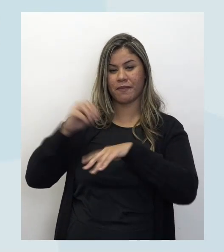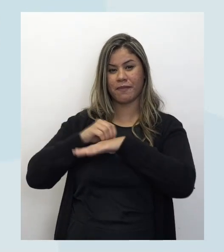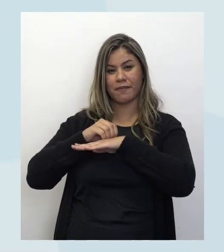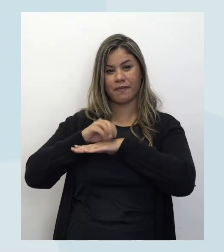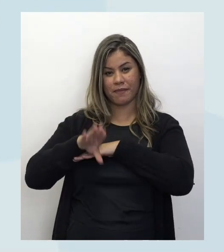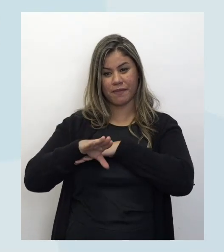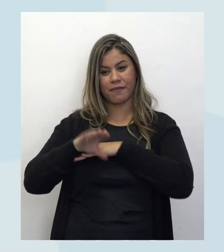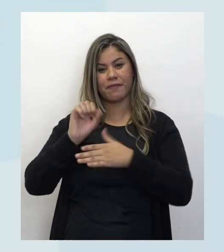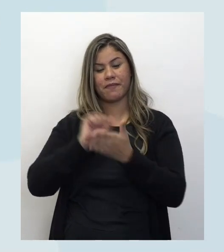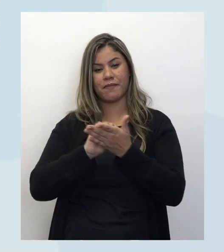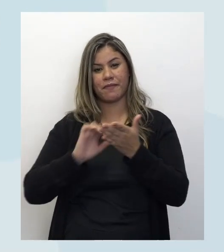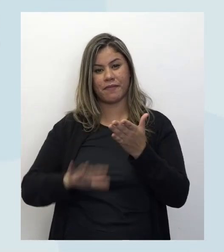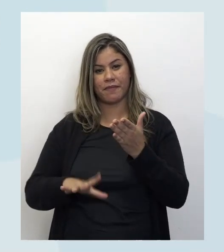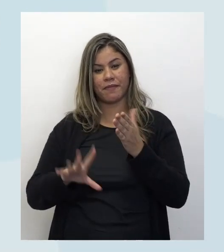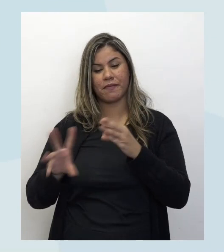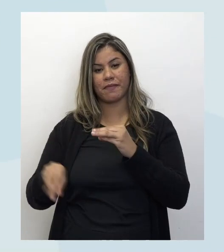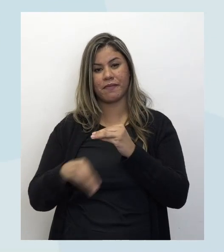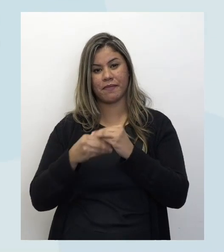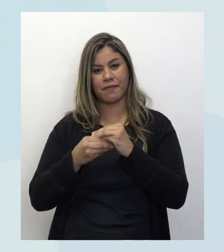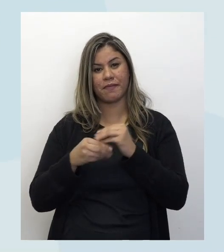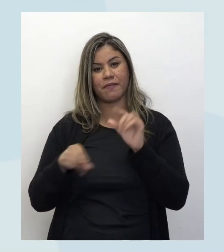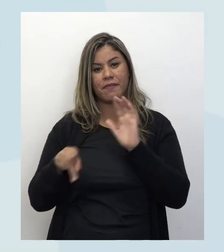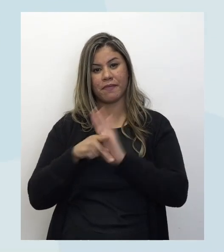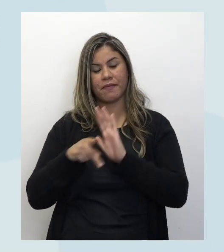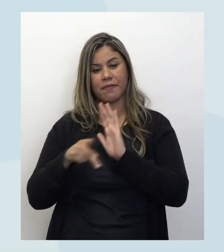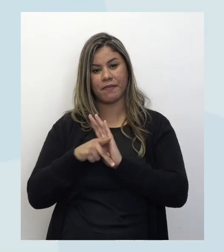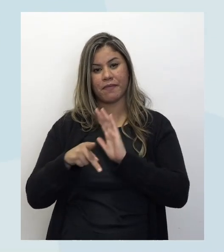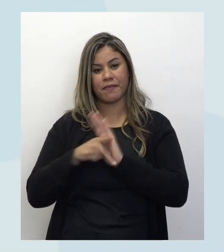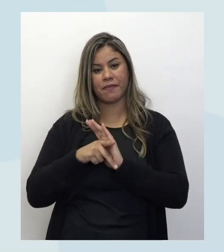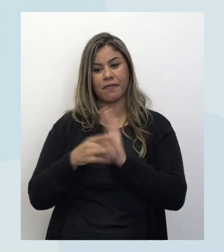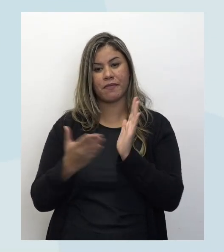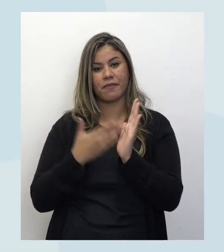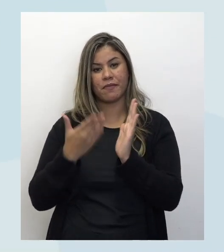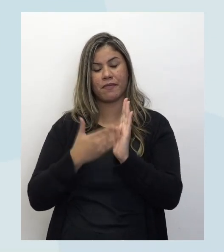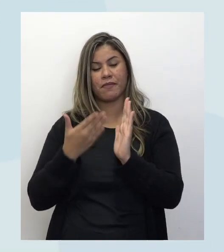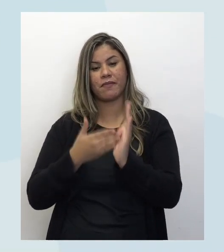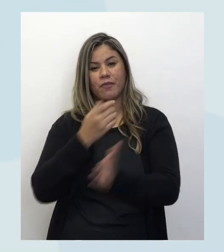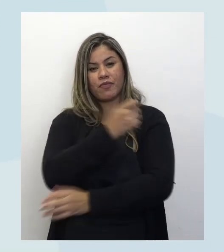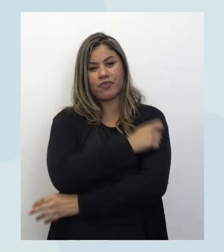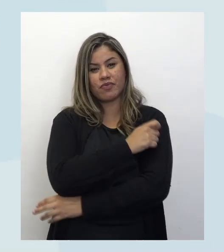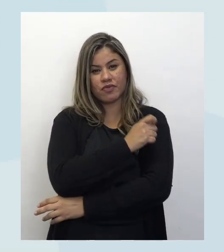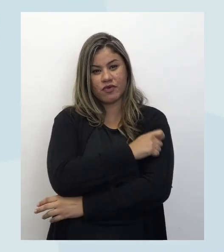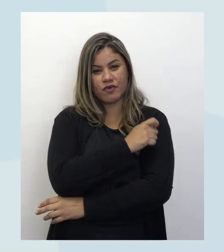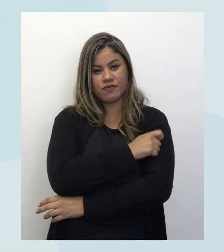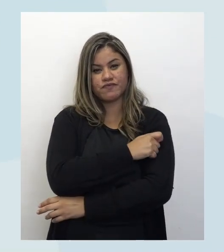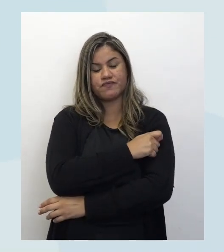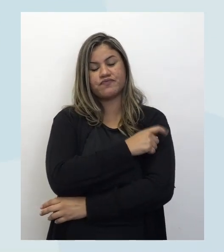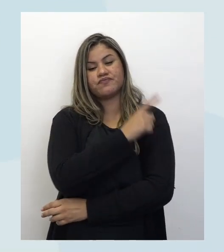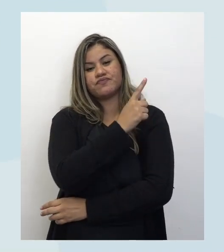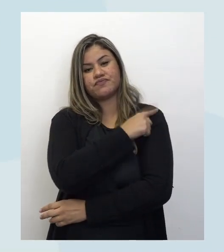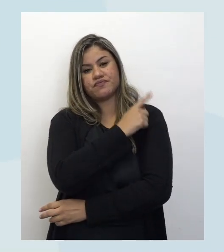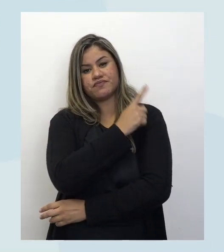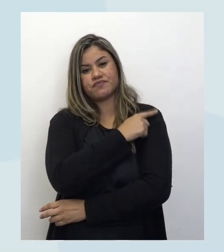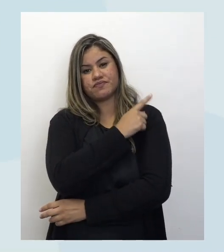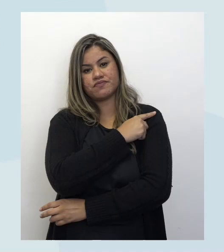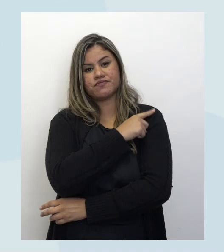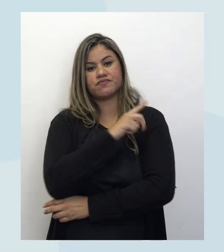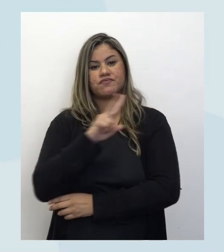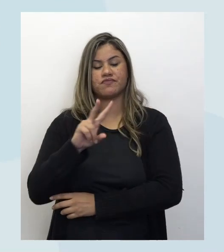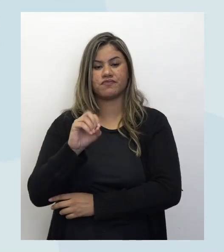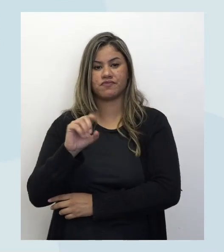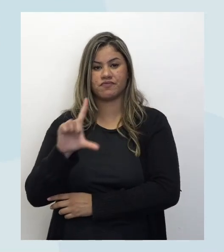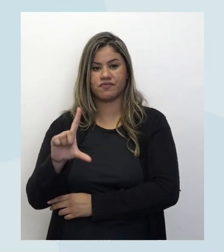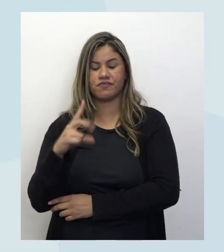de atividade complementar, também tirada do caderno do aluno, tá? Da primeira série, volume 2,